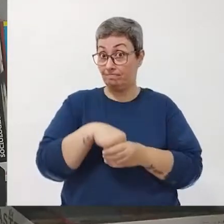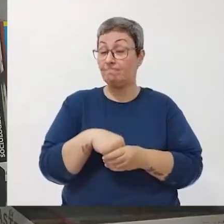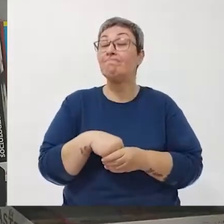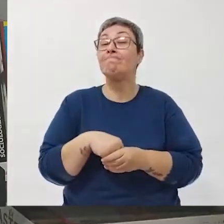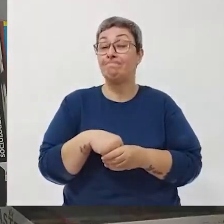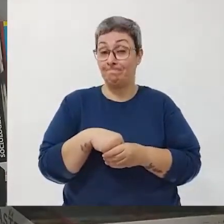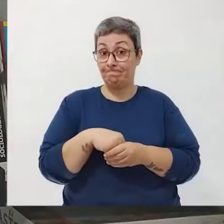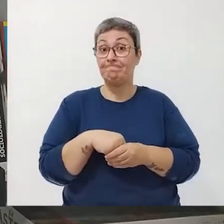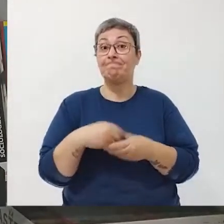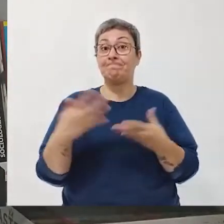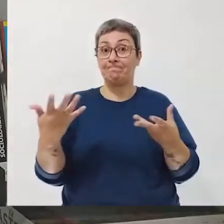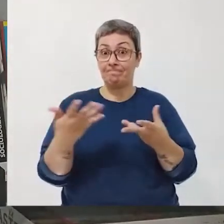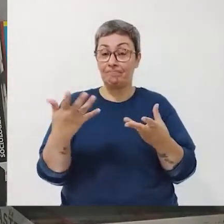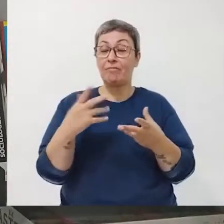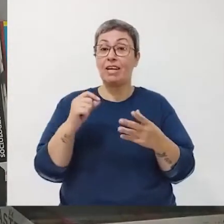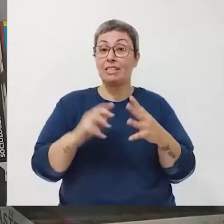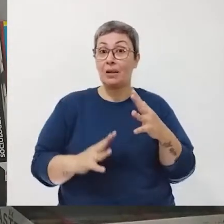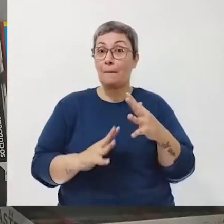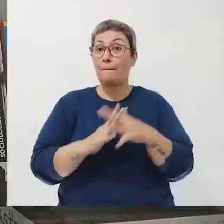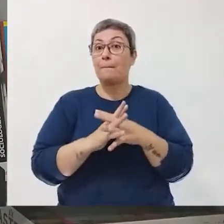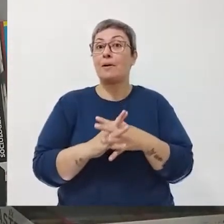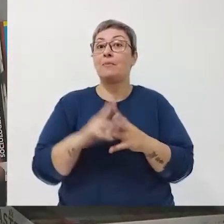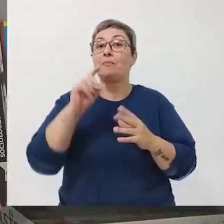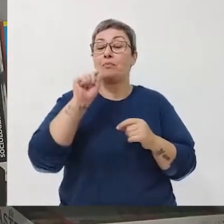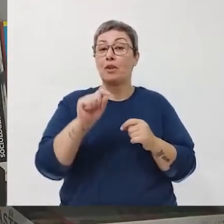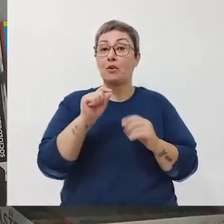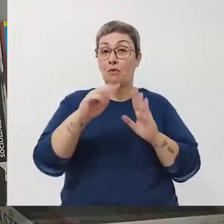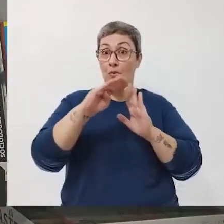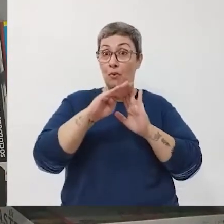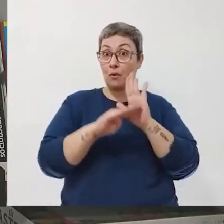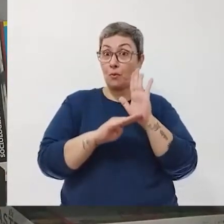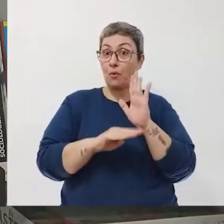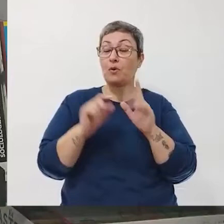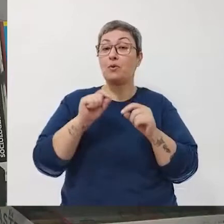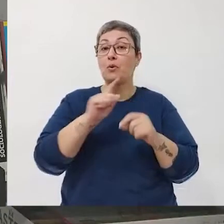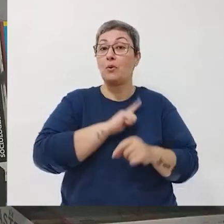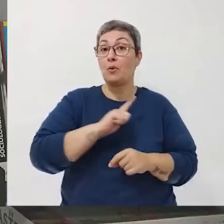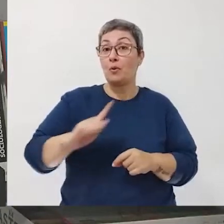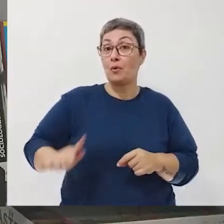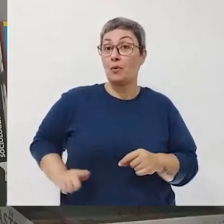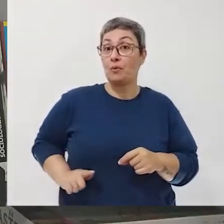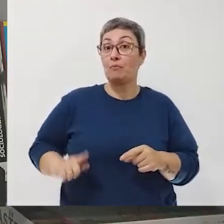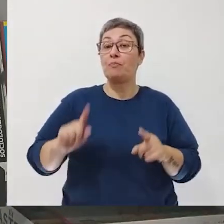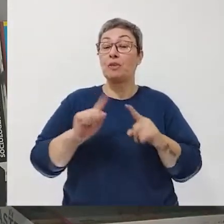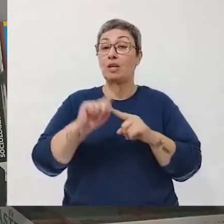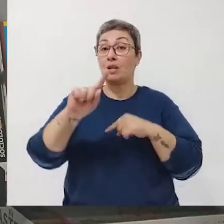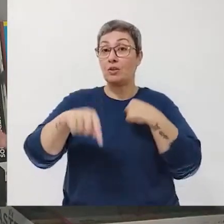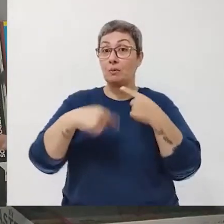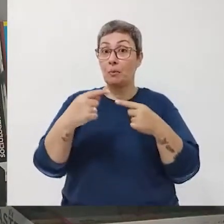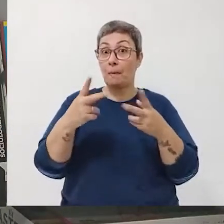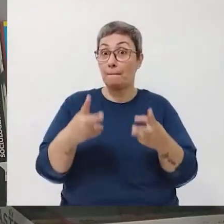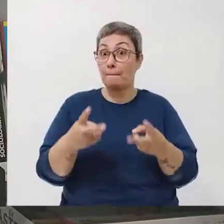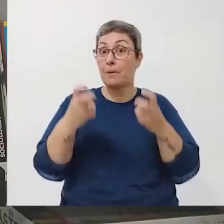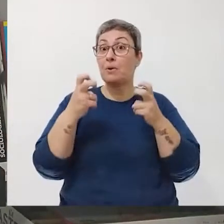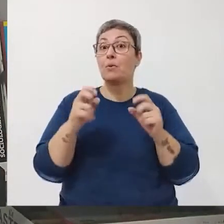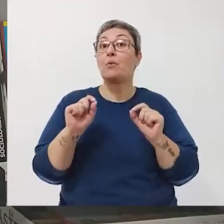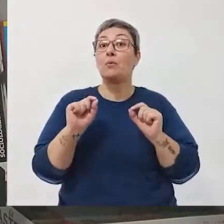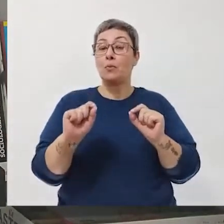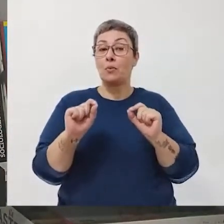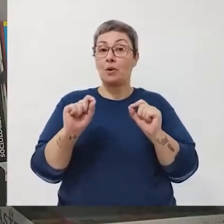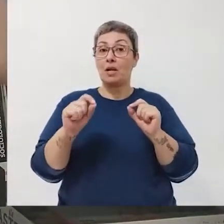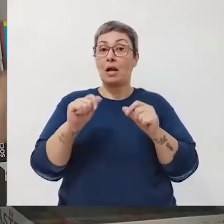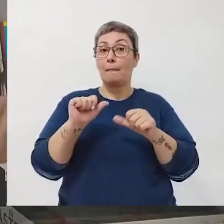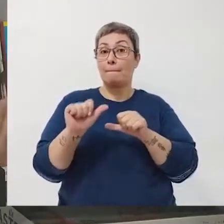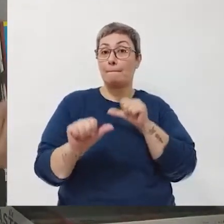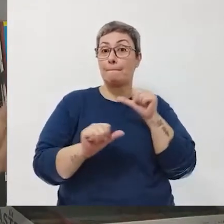casas. Essa meta, ela foi estabelecida pelo governo depois de perceberem o quê?